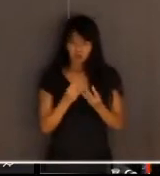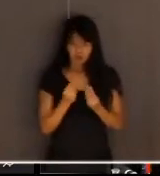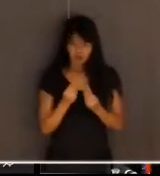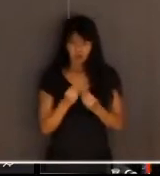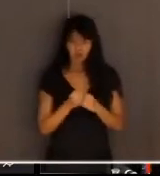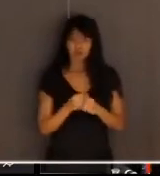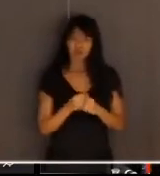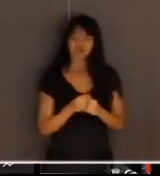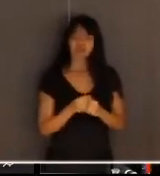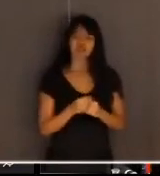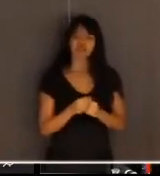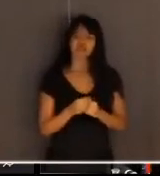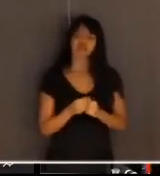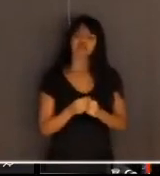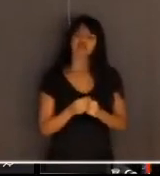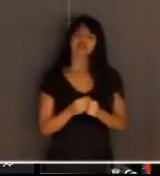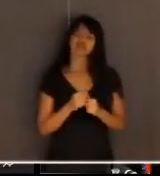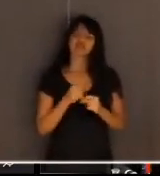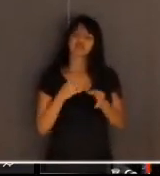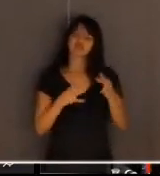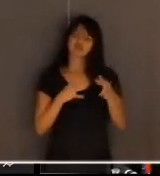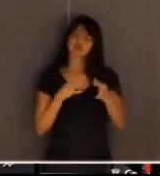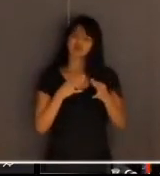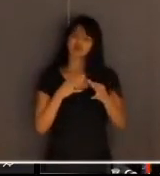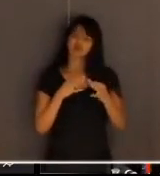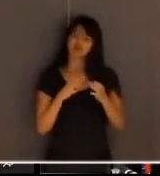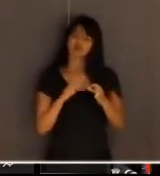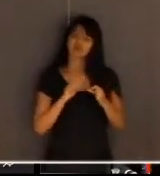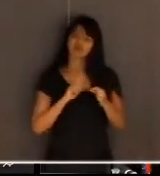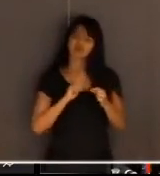os jurados são levados a uma insegurança por